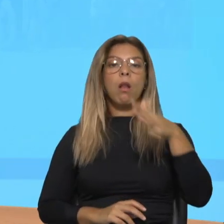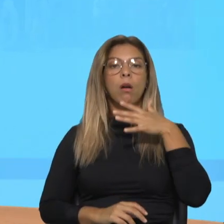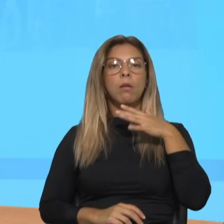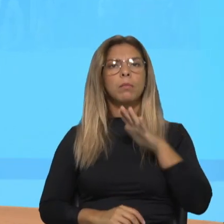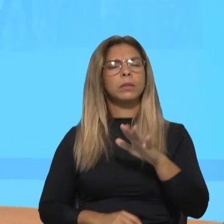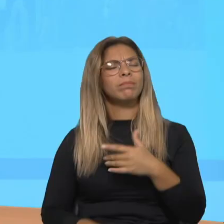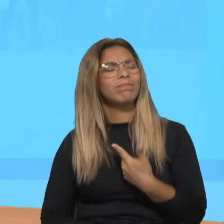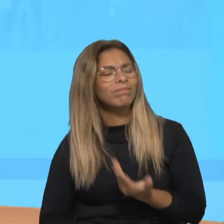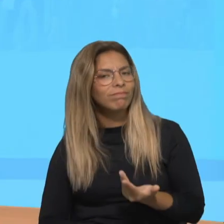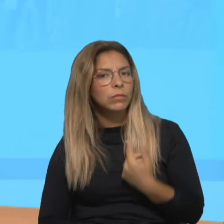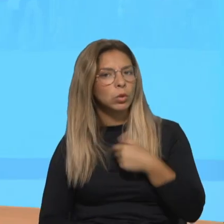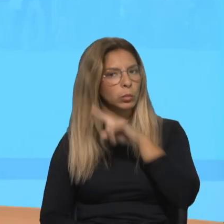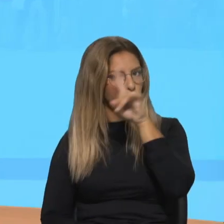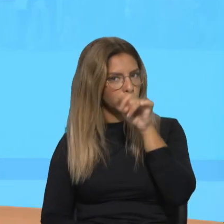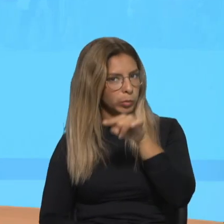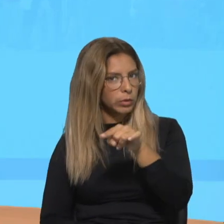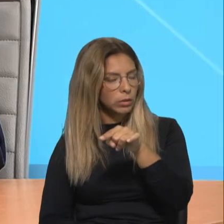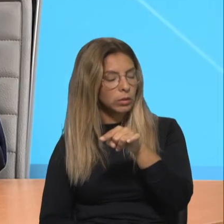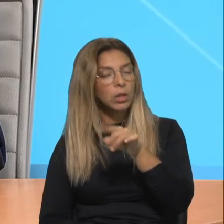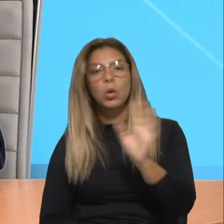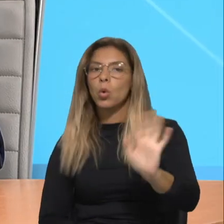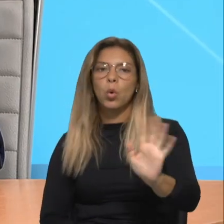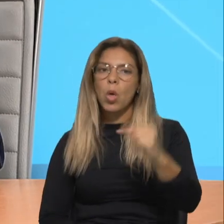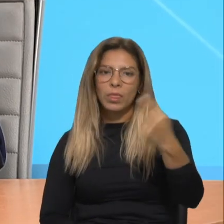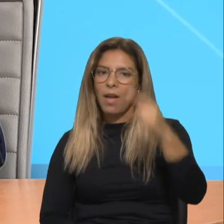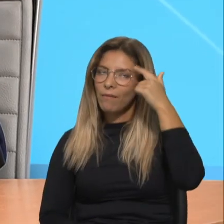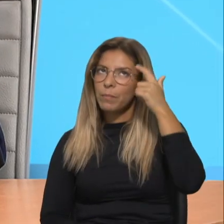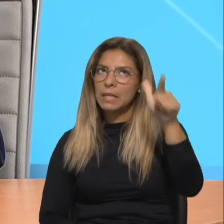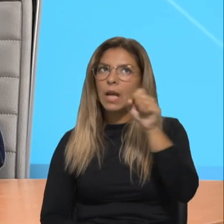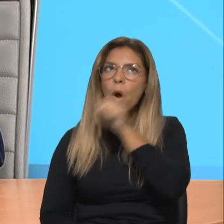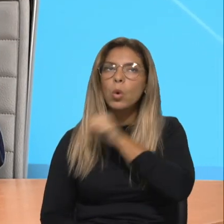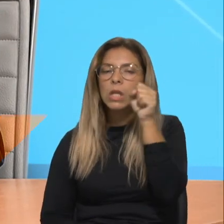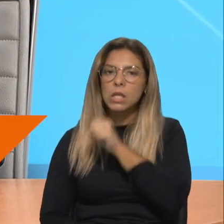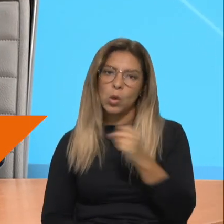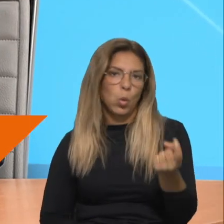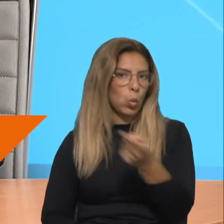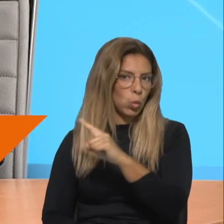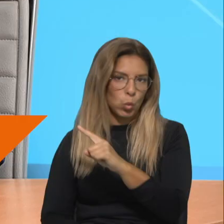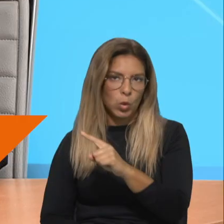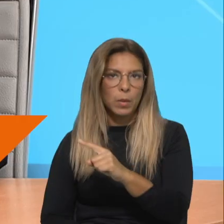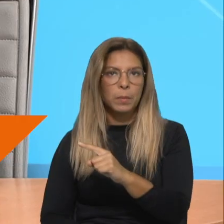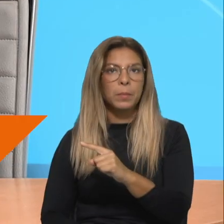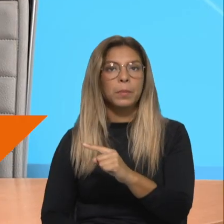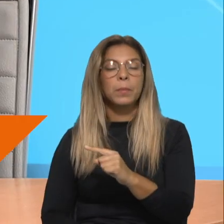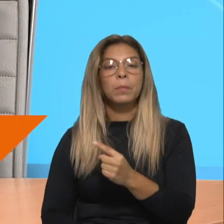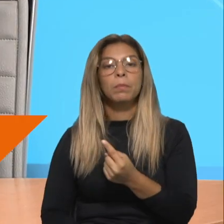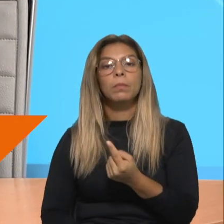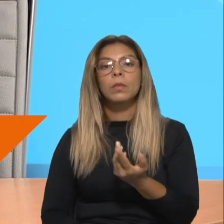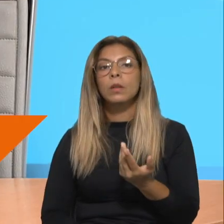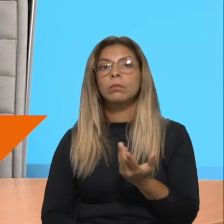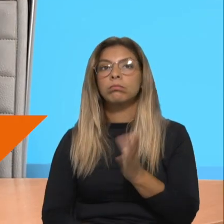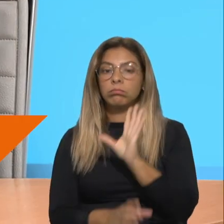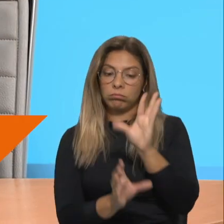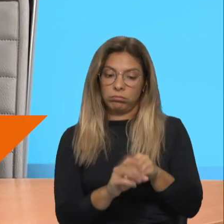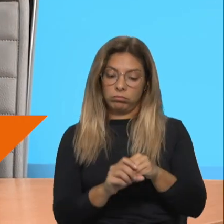ser essa... Não deve ser esse, nunca deve ser esse o pensamento que está presente, quer em quem faz